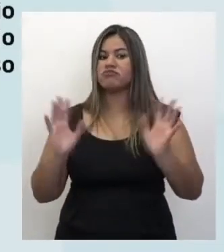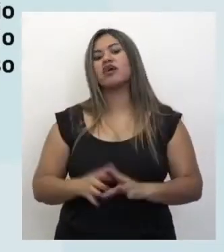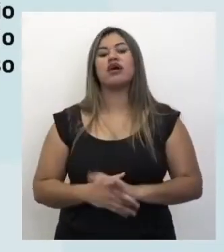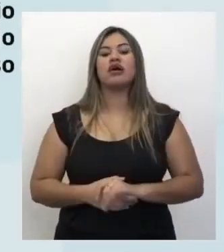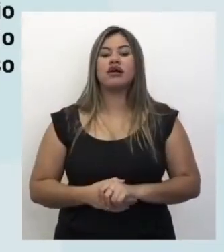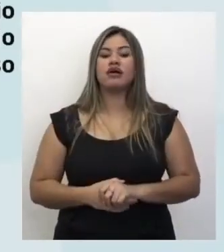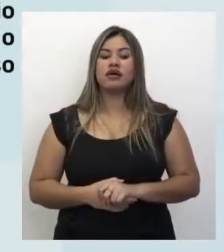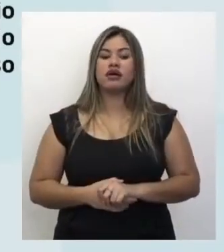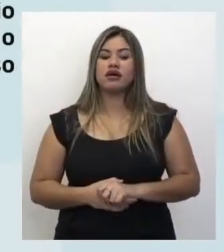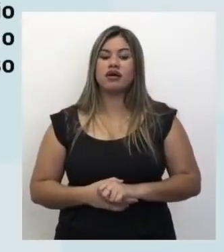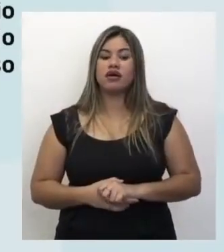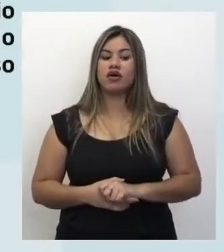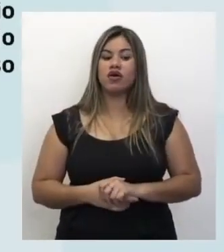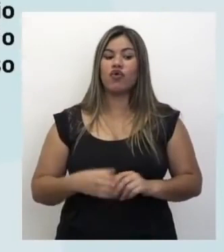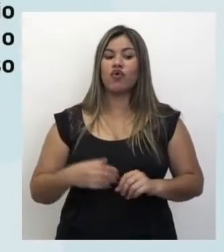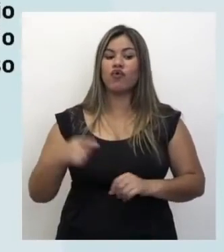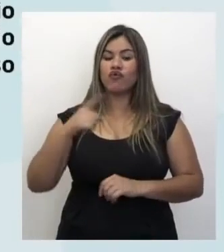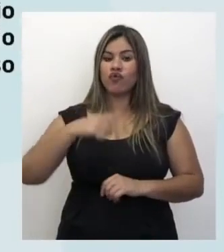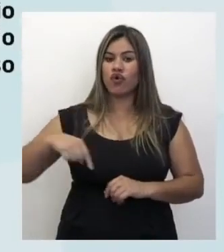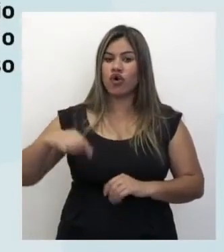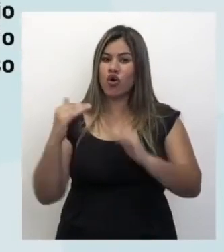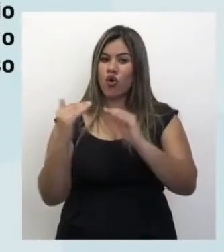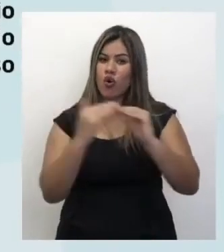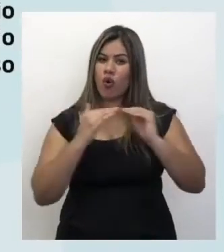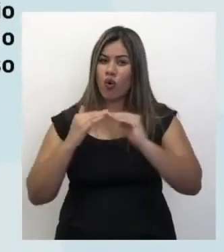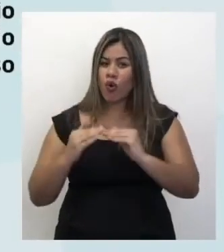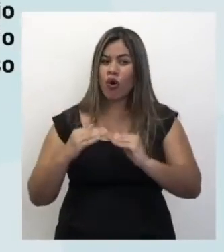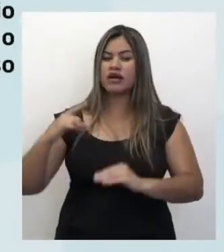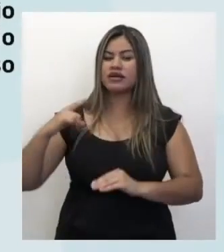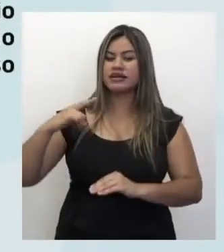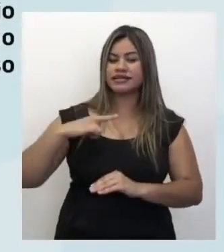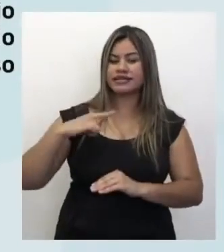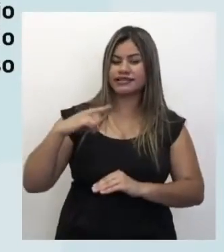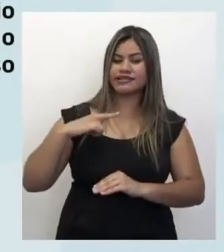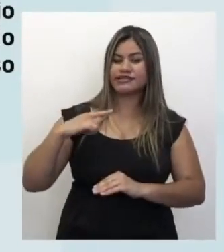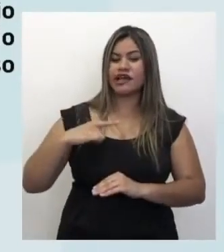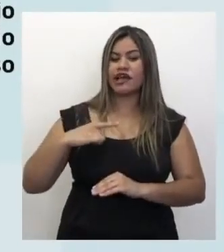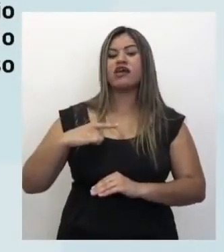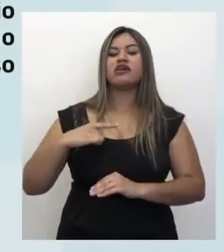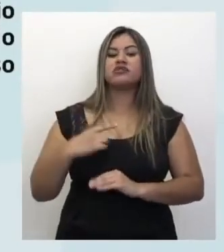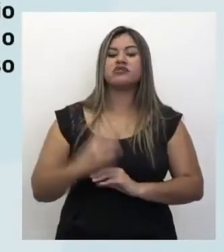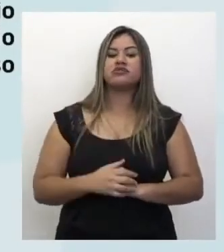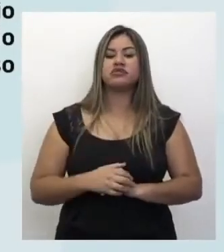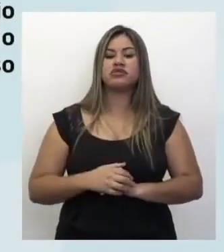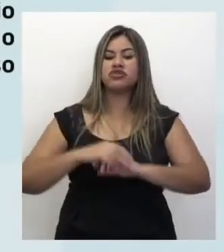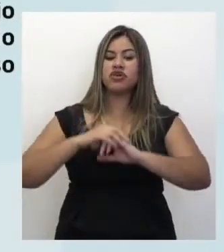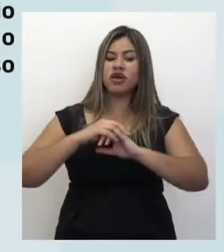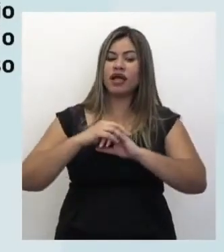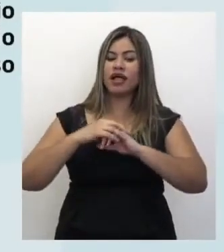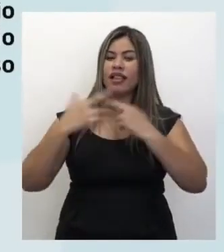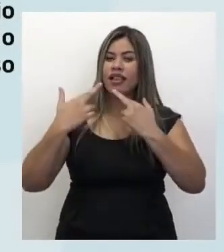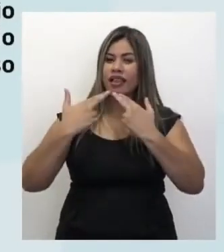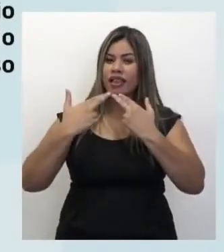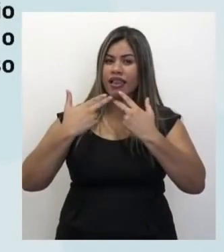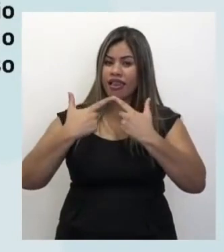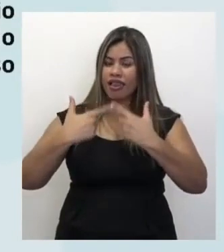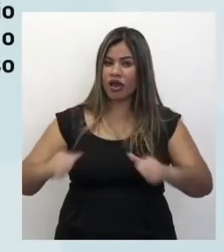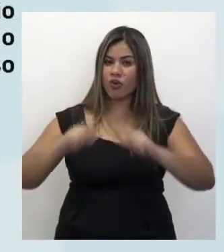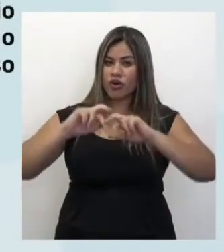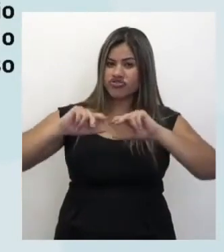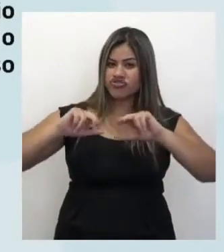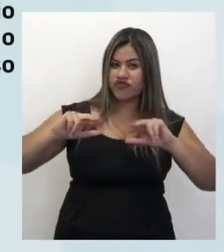possível afirmar que há uma determinada variação linguística que recebe mais